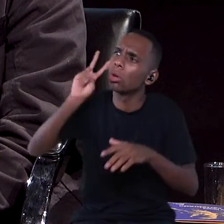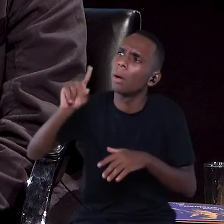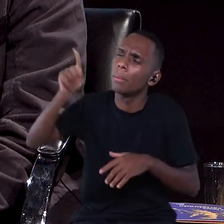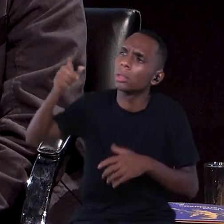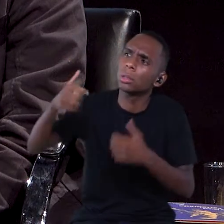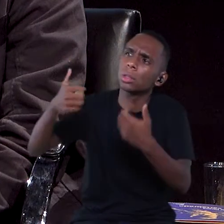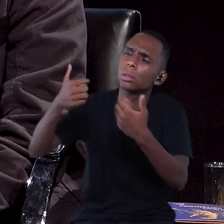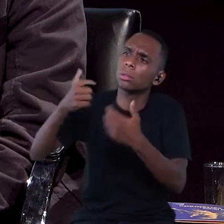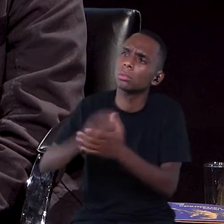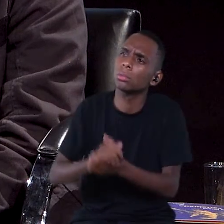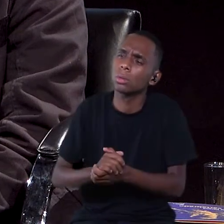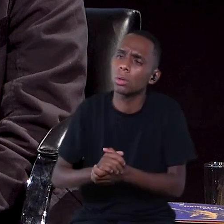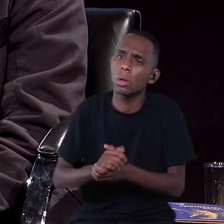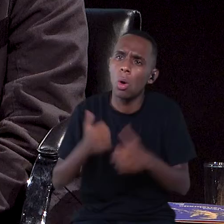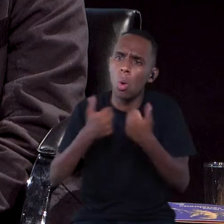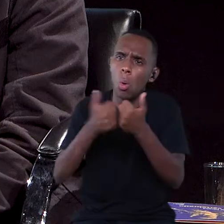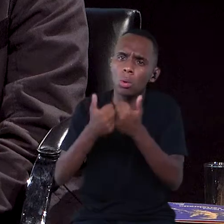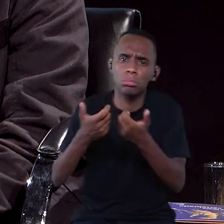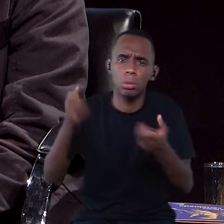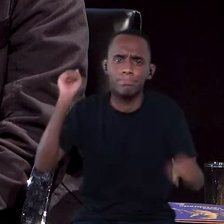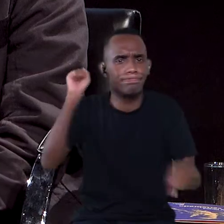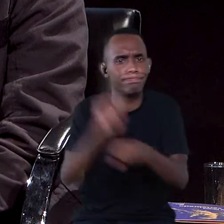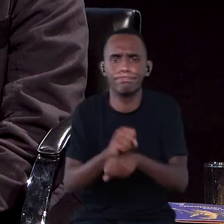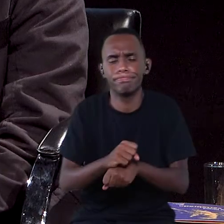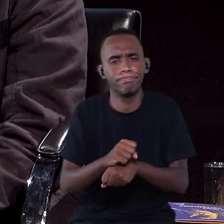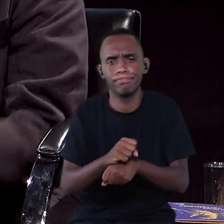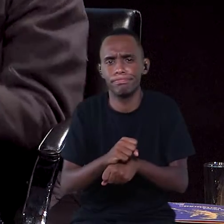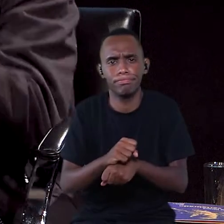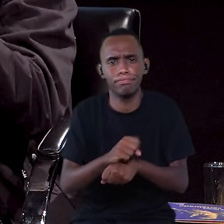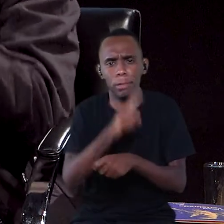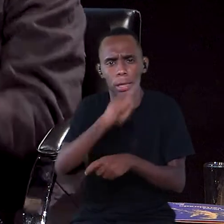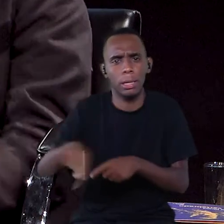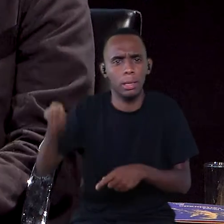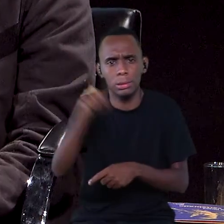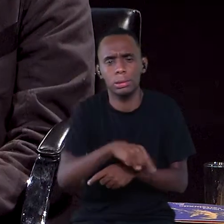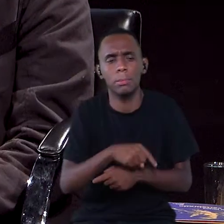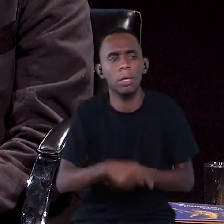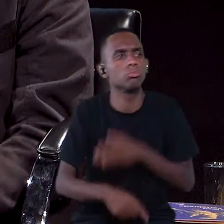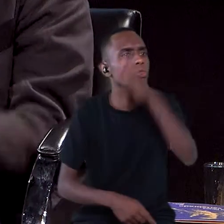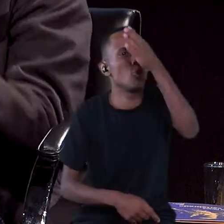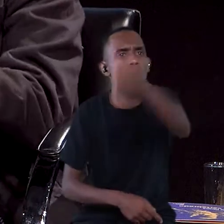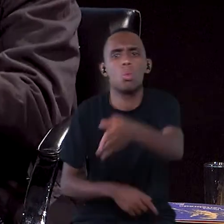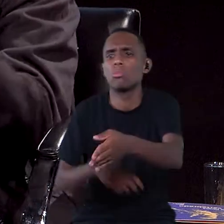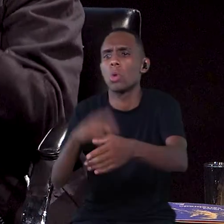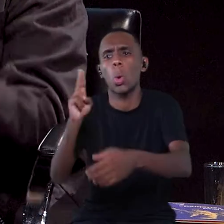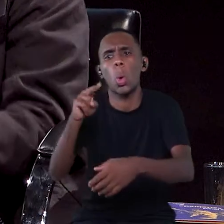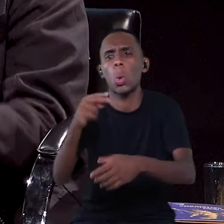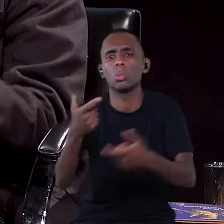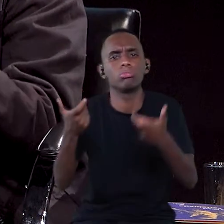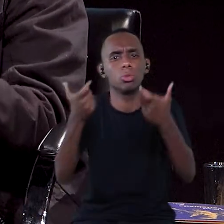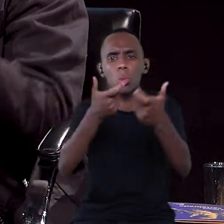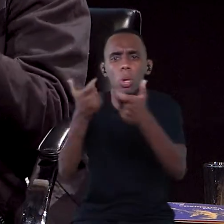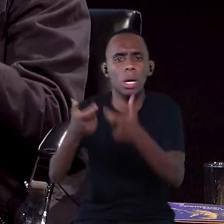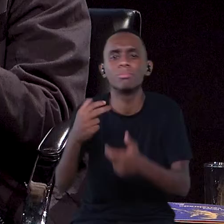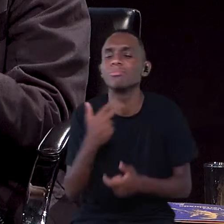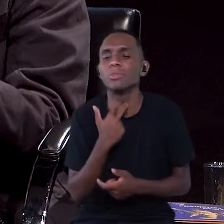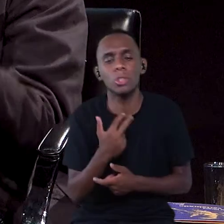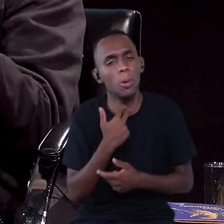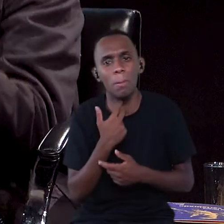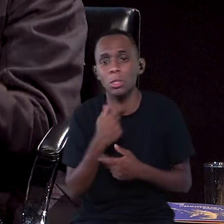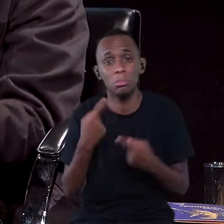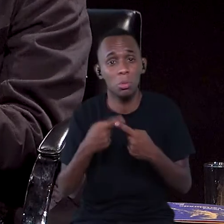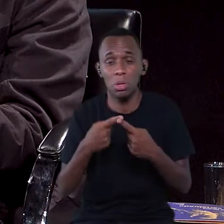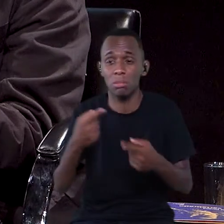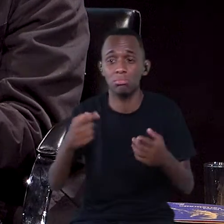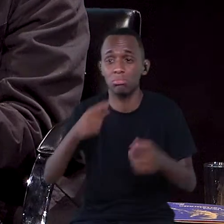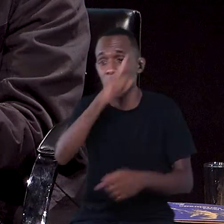dizia, ponto de ônibus desativado. Então, a gente não pode ir para lugar nenhum. O ônibus não passa mais, eu não vou para lugar nenhum. E aí